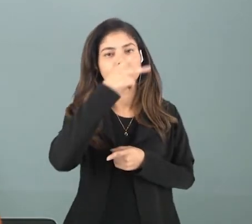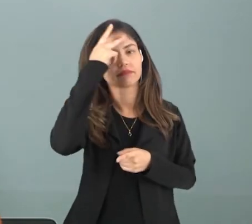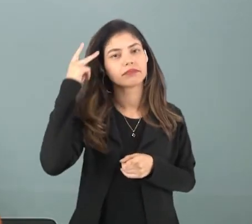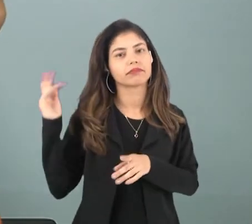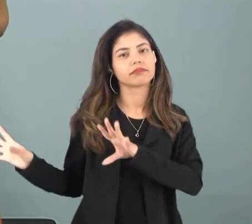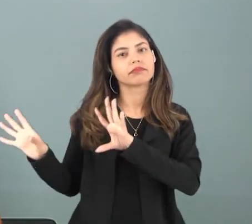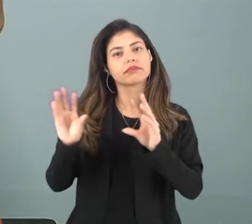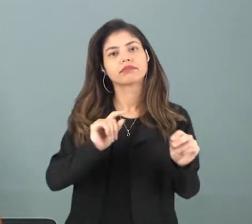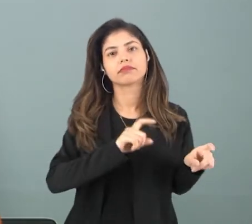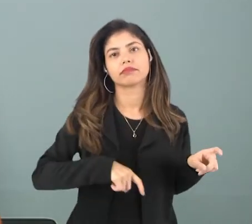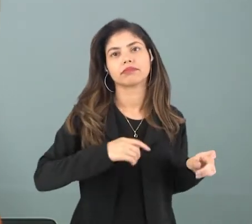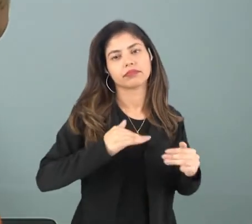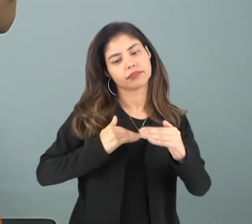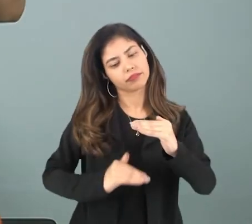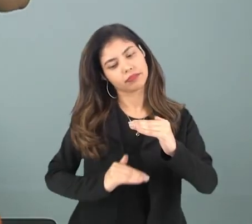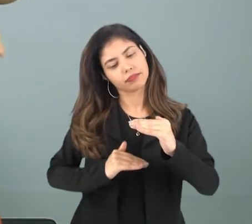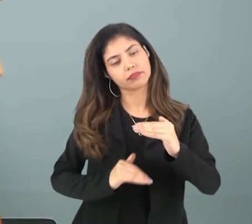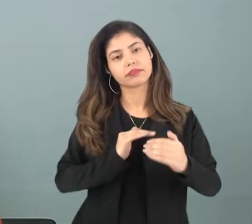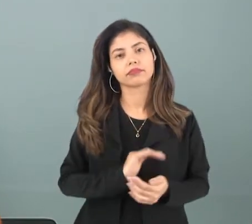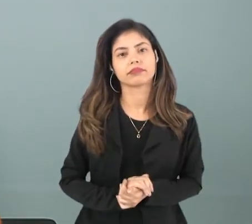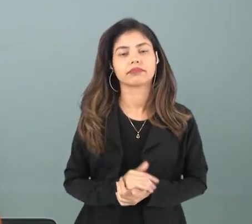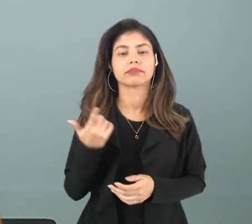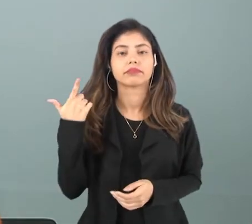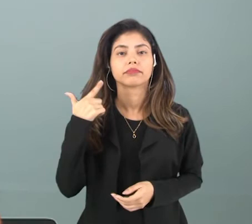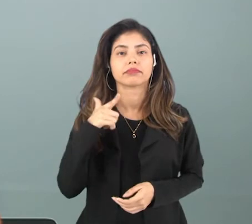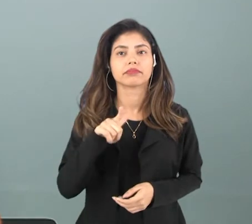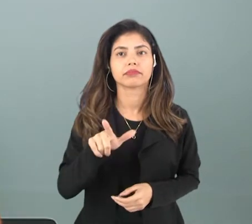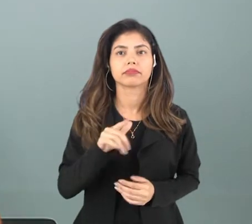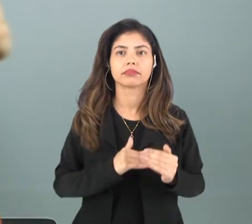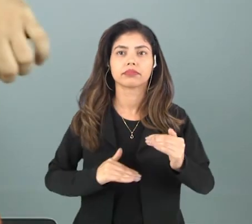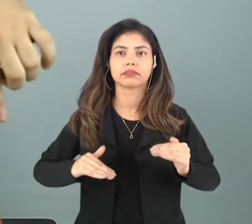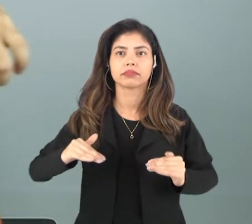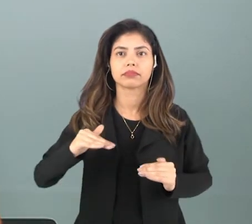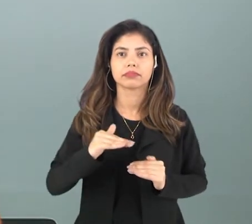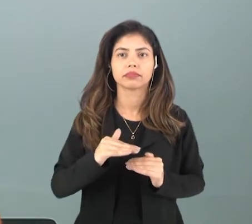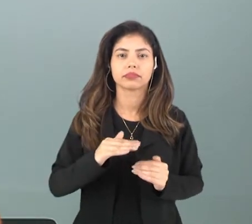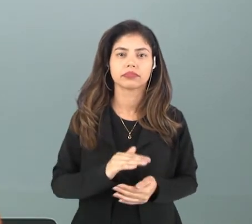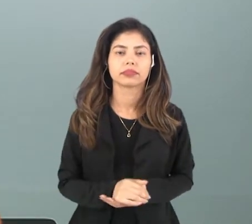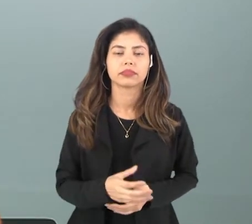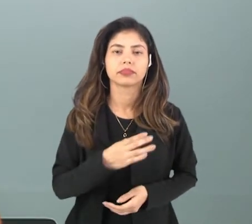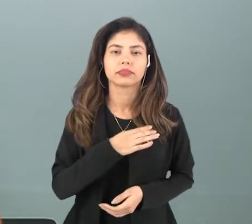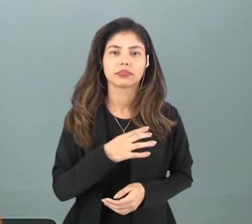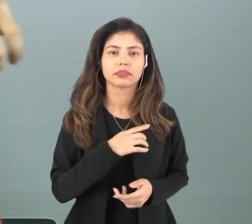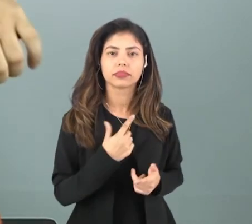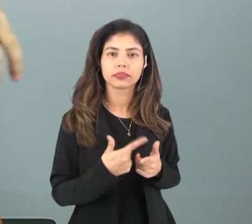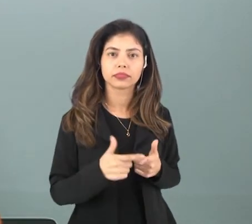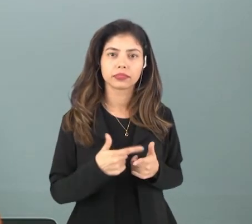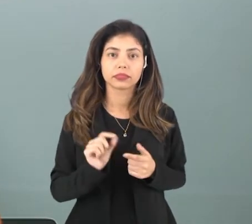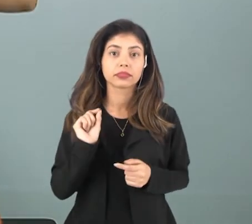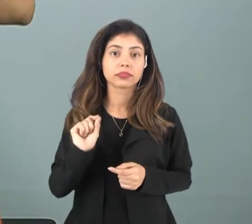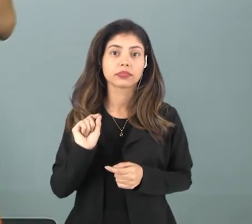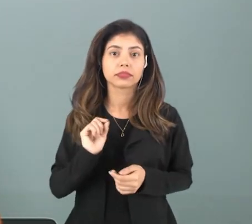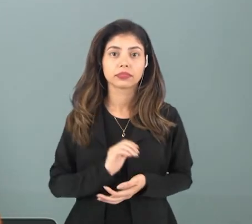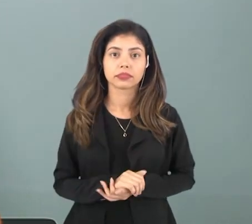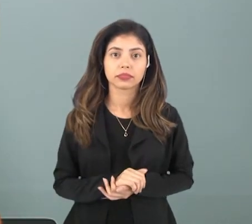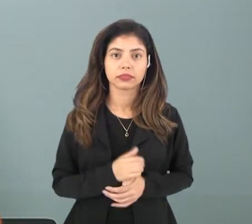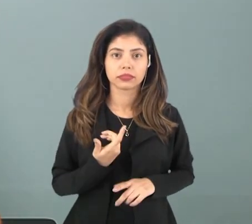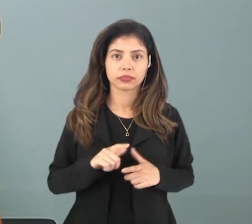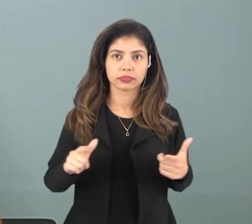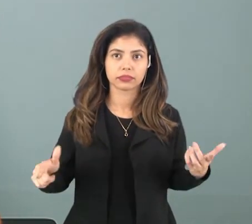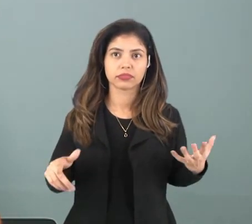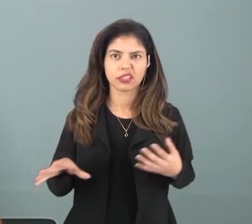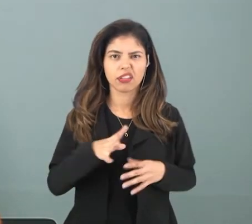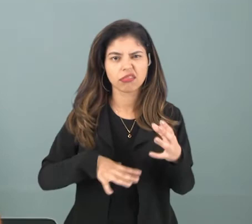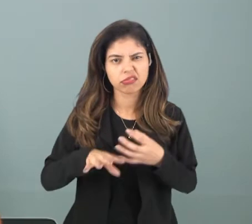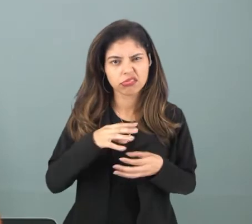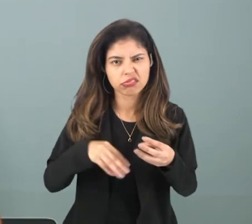vieram lá de baixo, né? E a cidade, infelizmente, os problemas que ocasionam são o crescimento